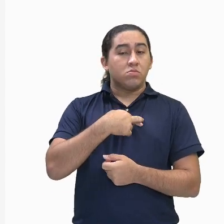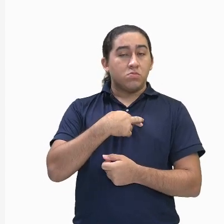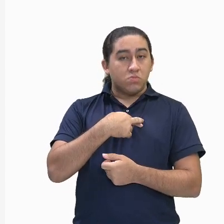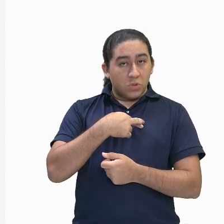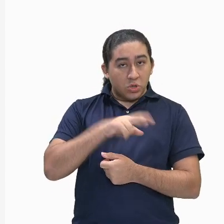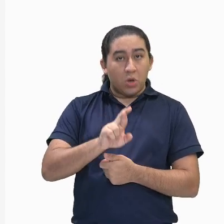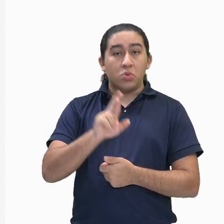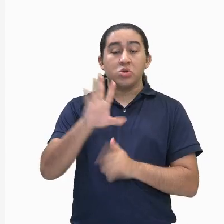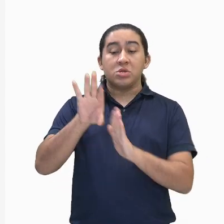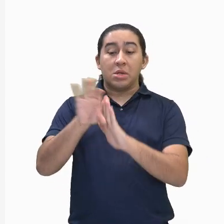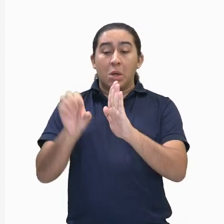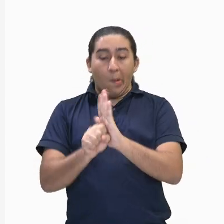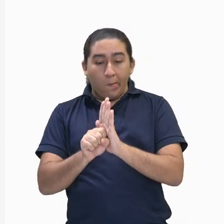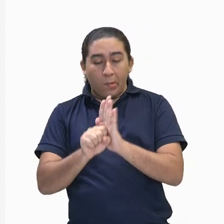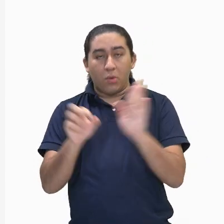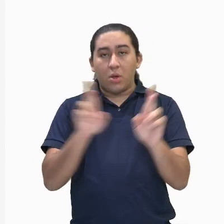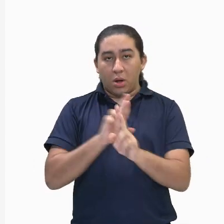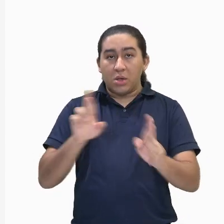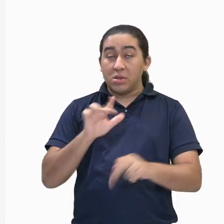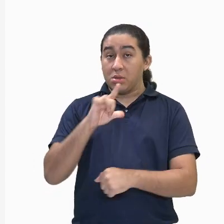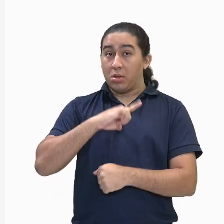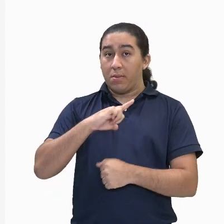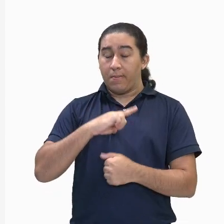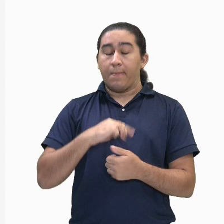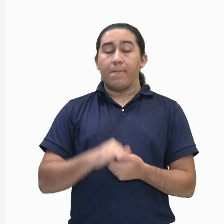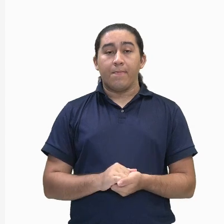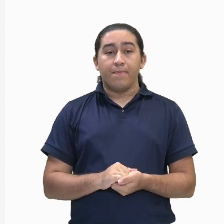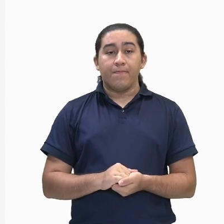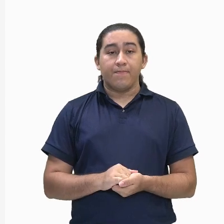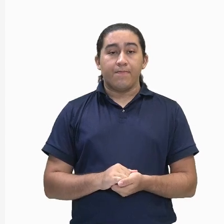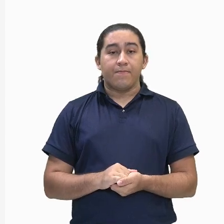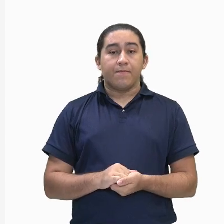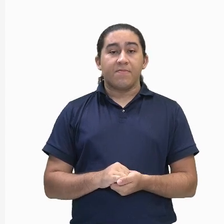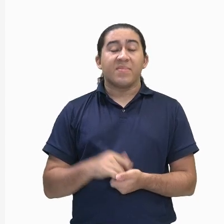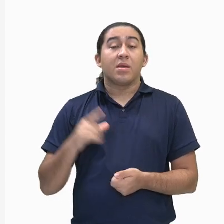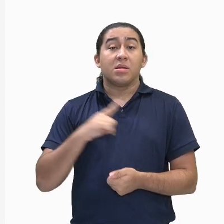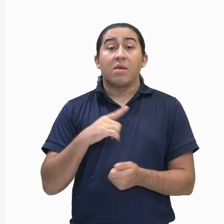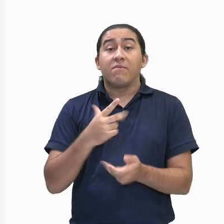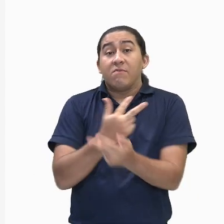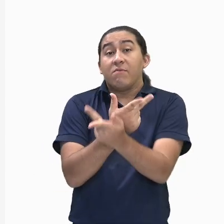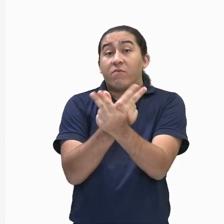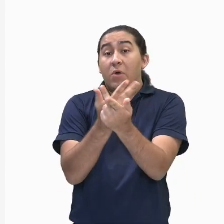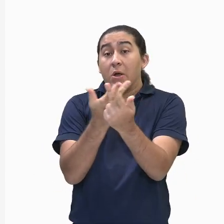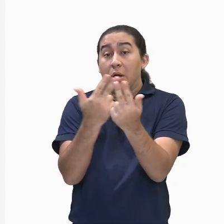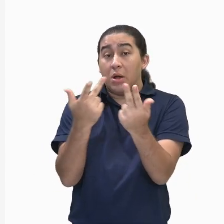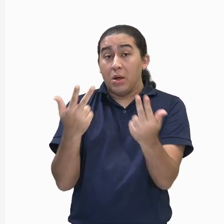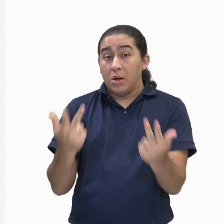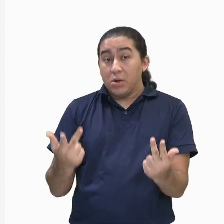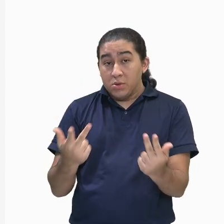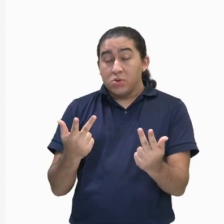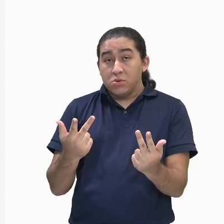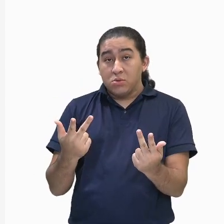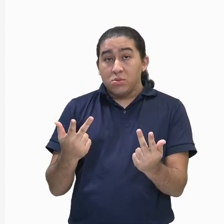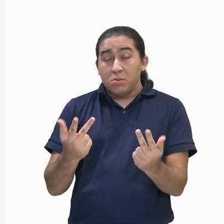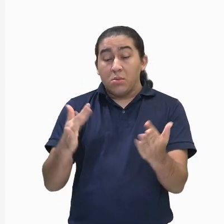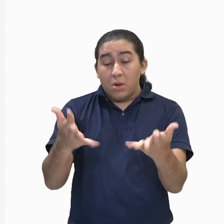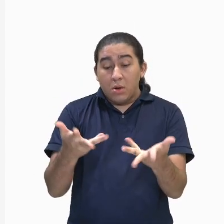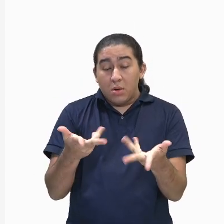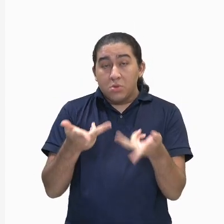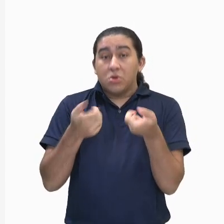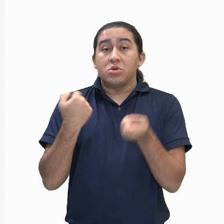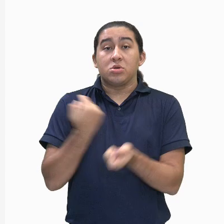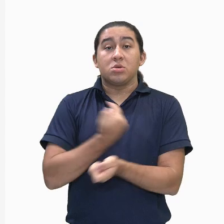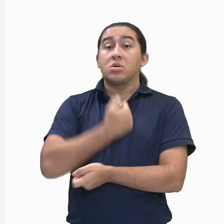do fenômeno religioso. As religiões, elas estão repletas de símbolos que enriquecem a nossa compreensão